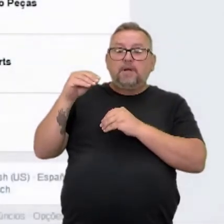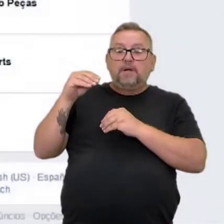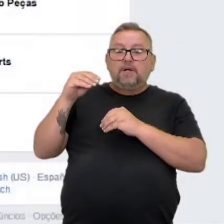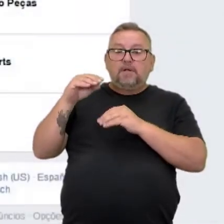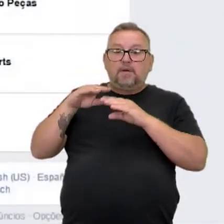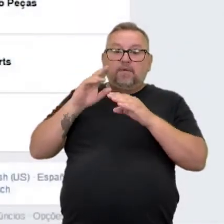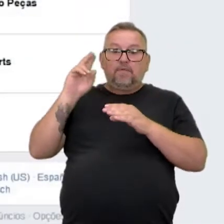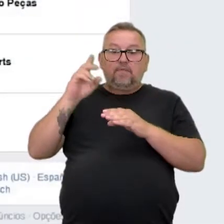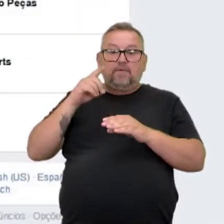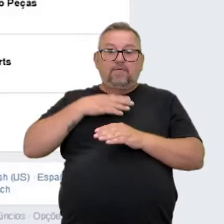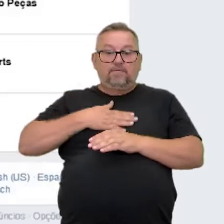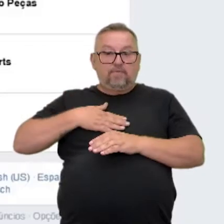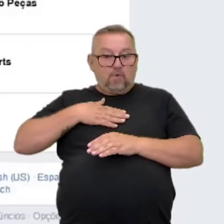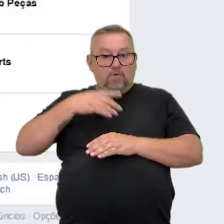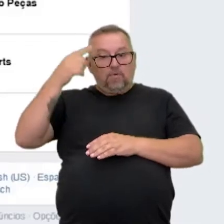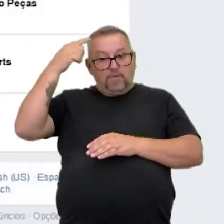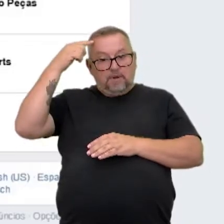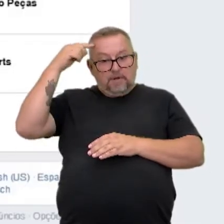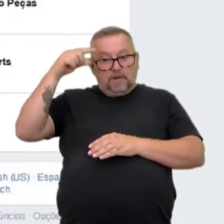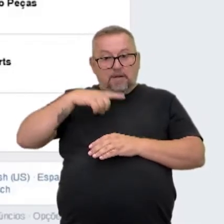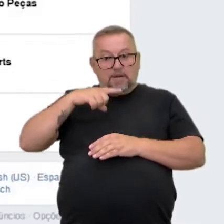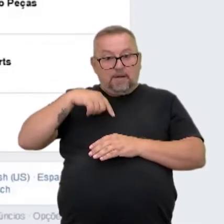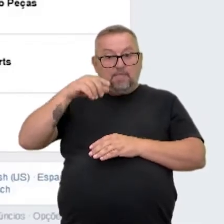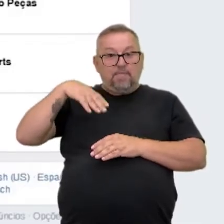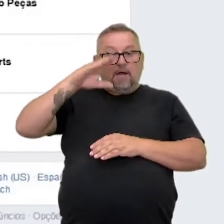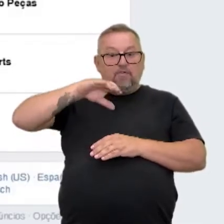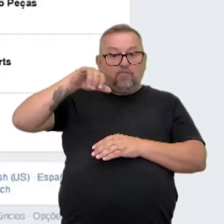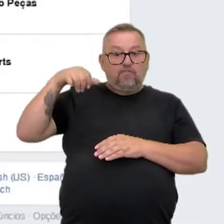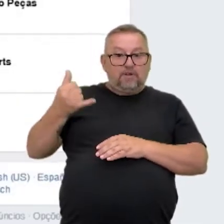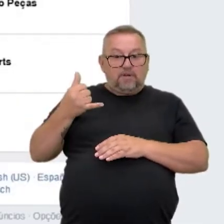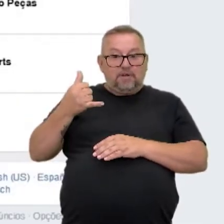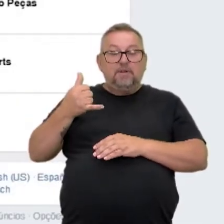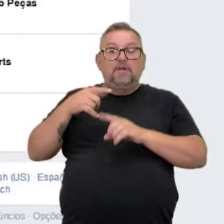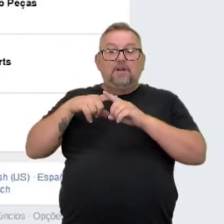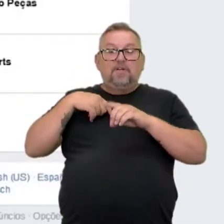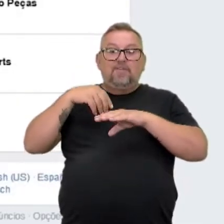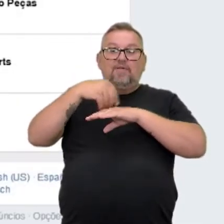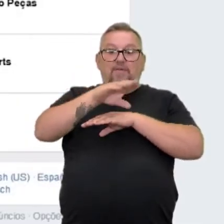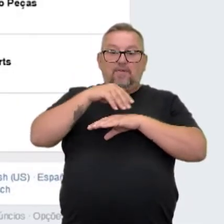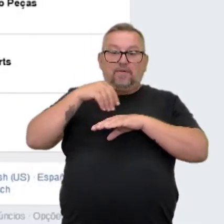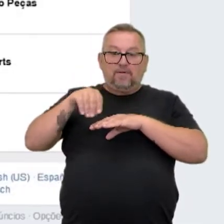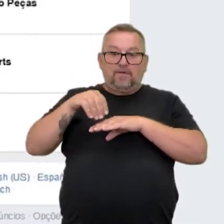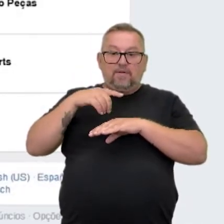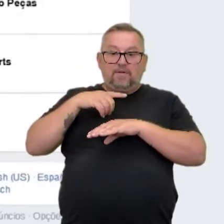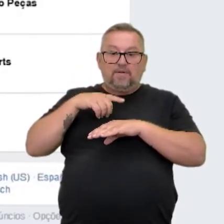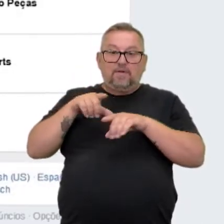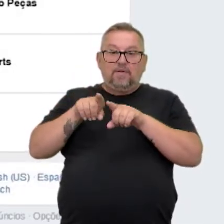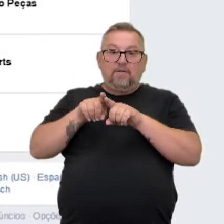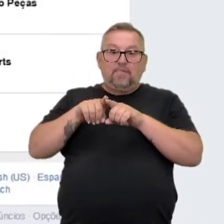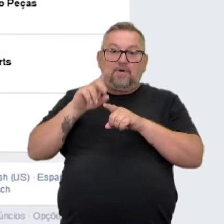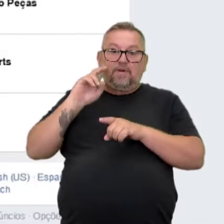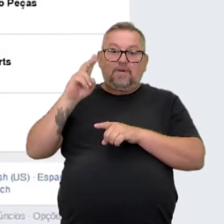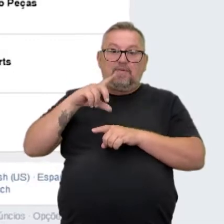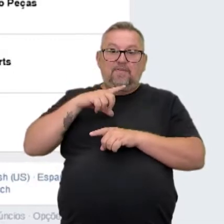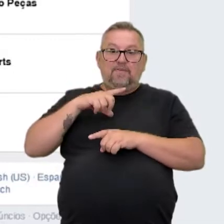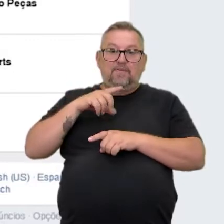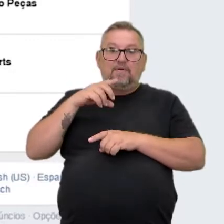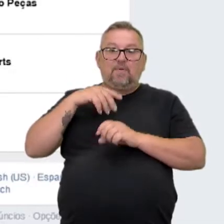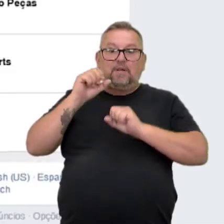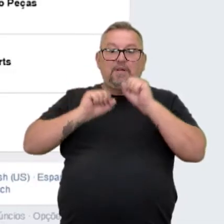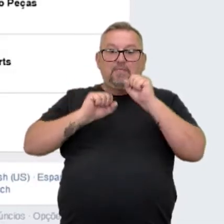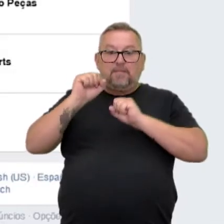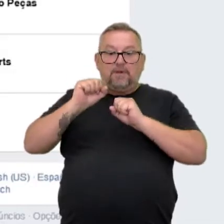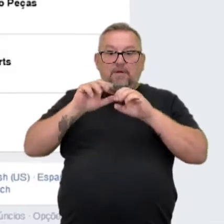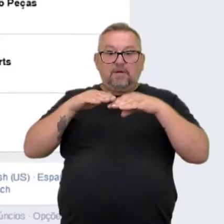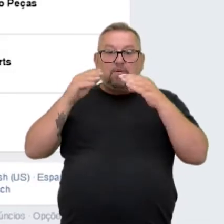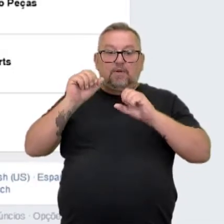se identifica com uma ideia, a gente tem maior chance de compartilhar, de replicar essa ideia. E assim também funciona com as empresas. Quando